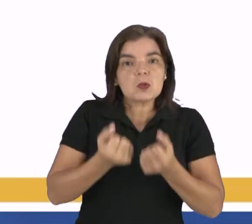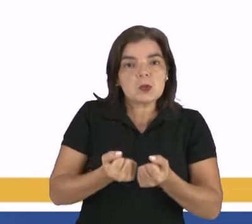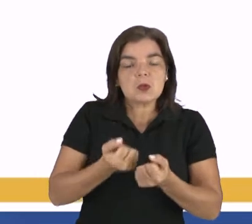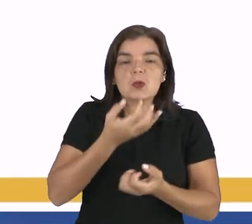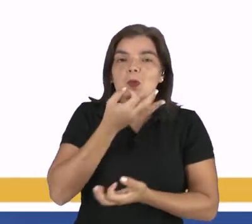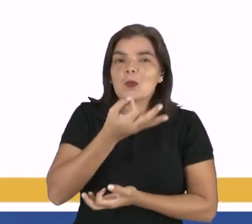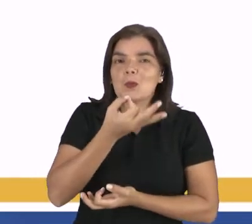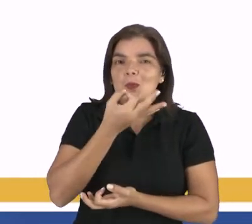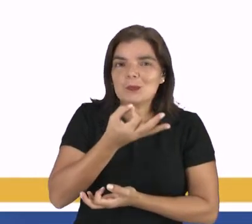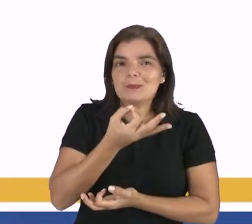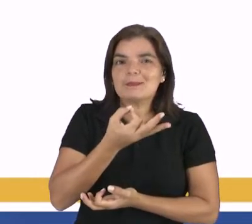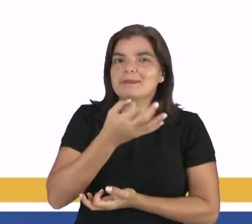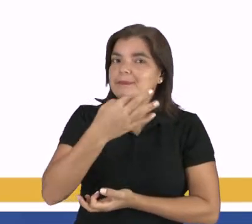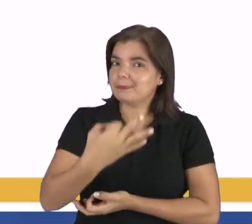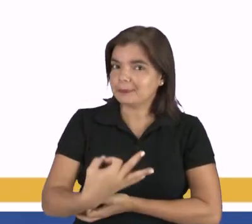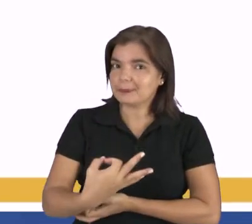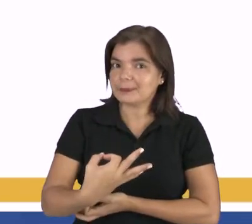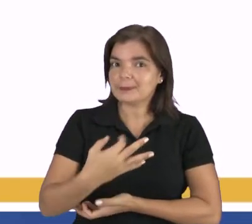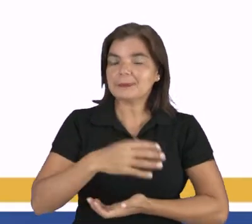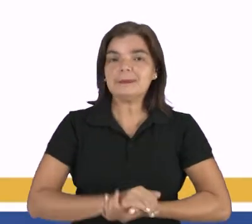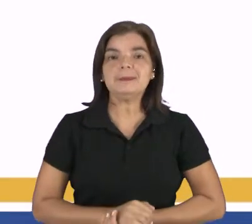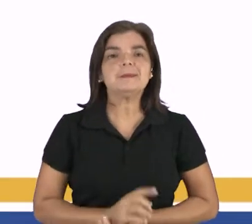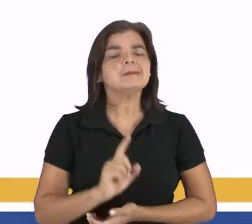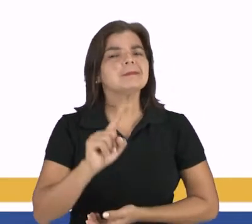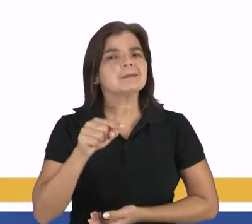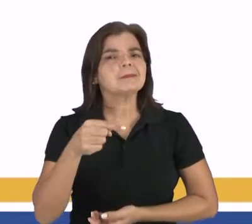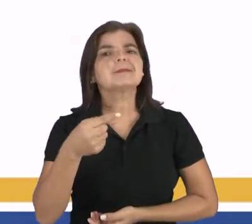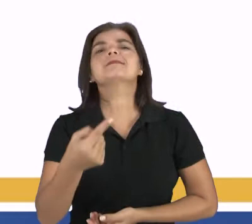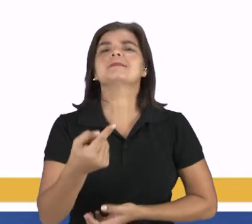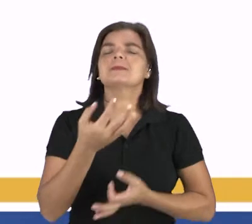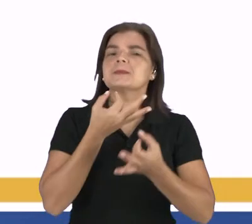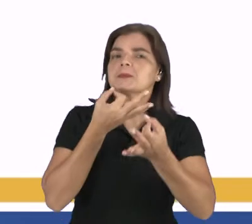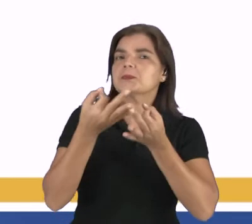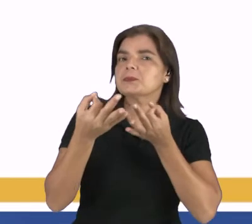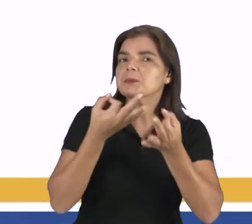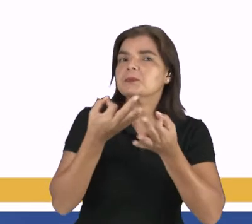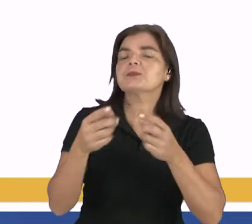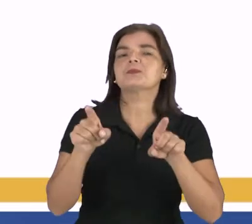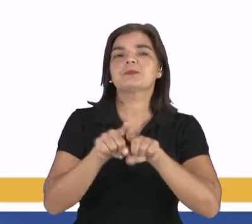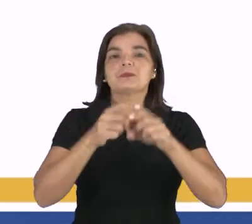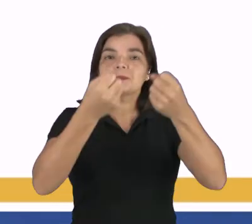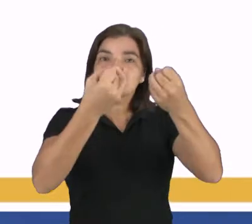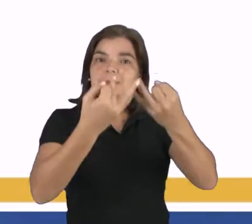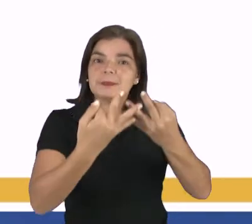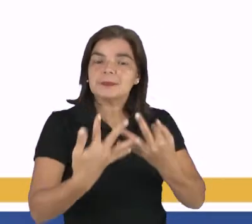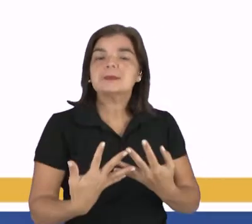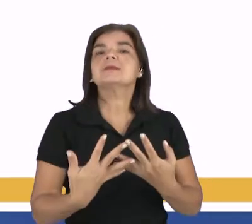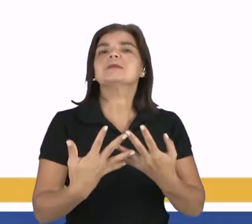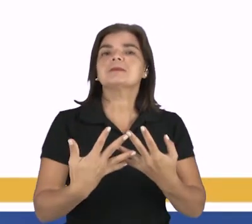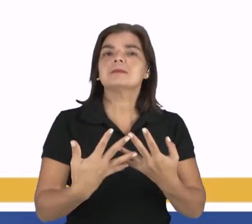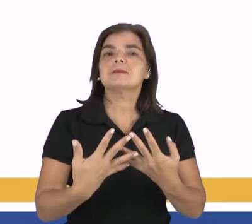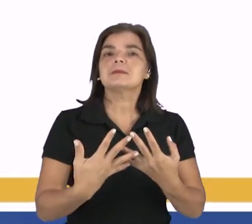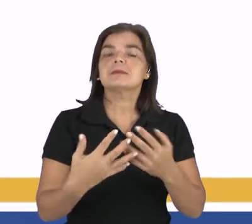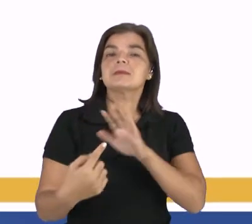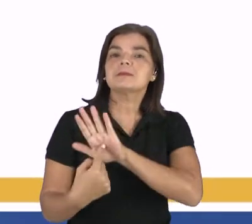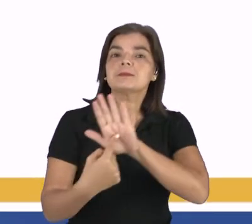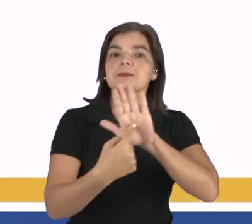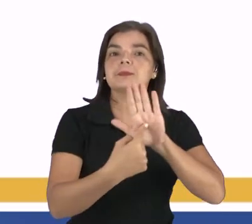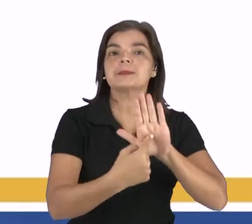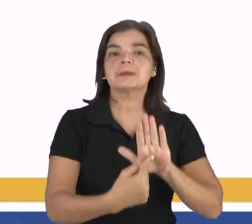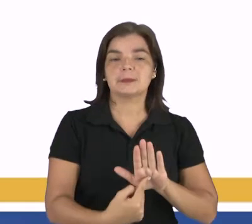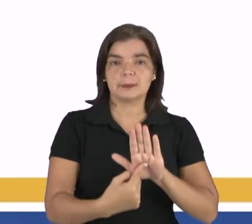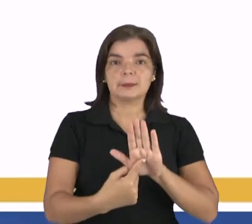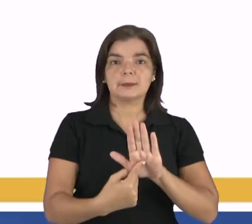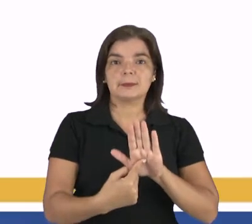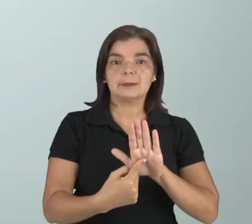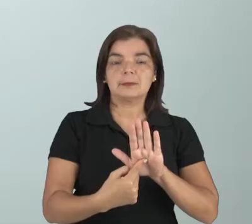seu argumento, tá? E aí, essas opiniões, esses argumentos, eles são